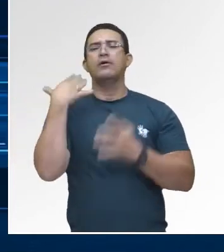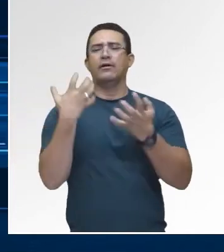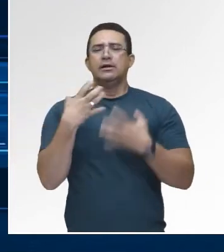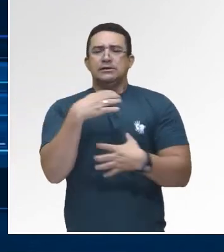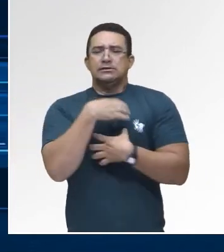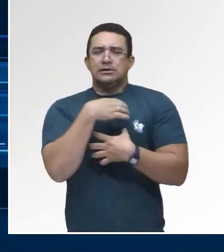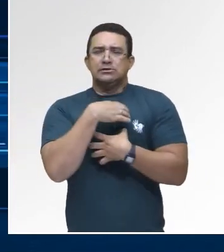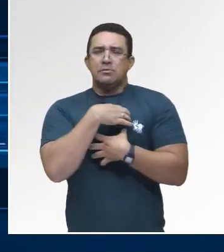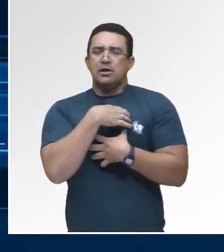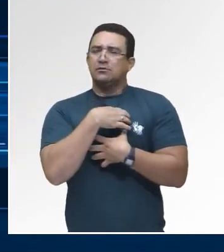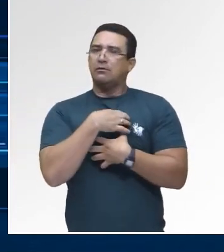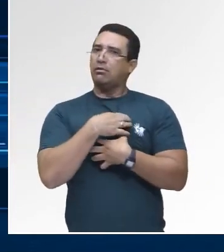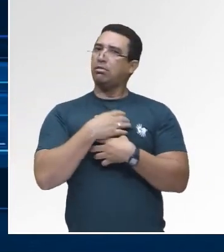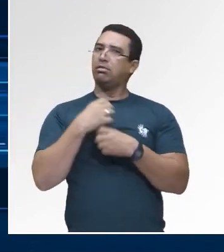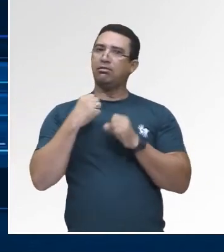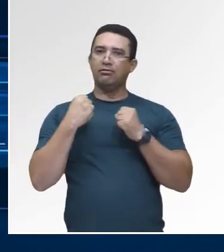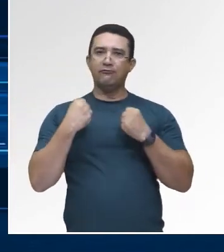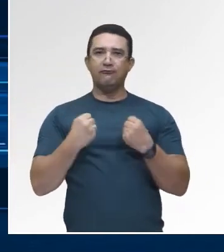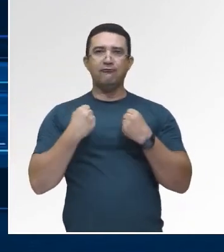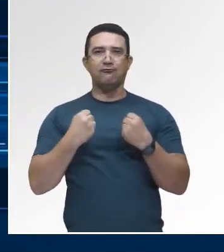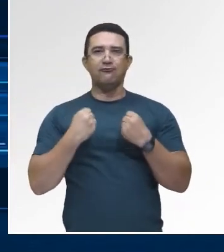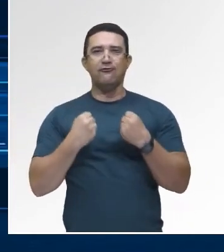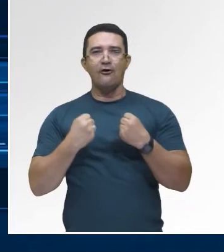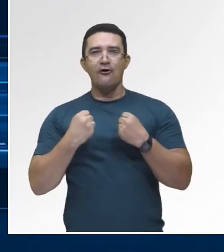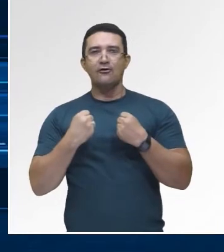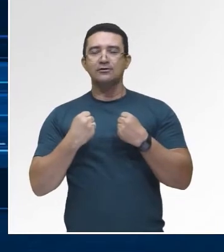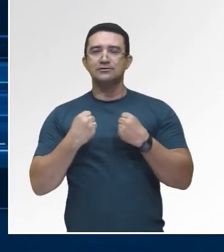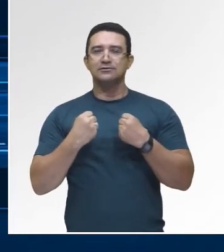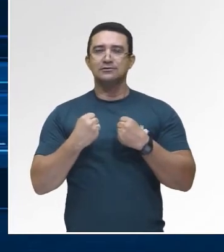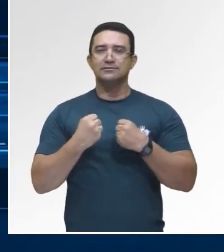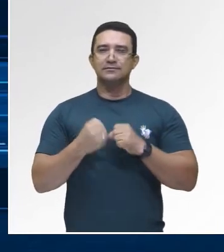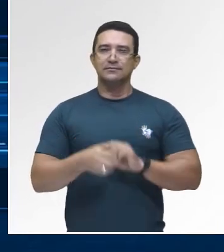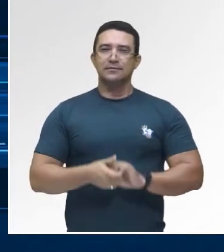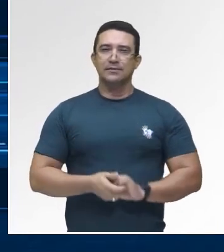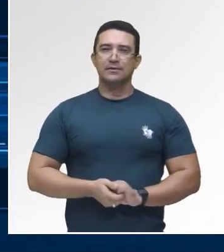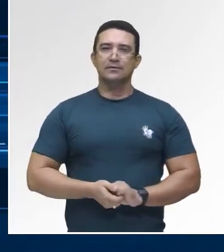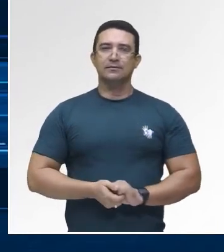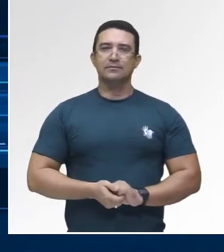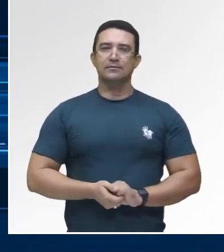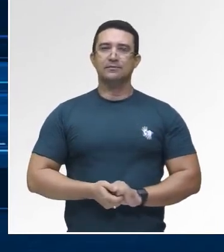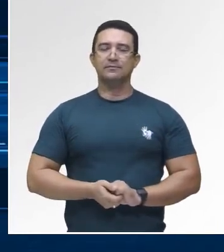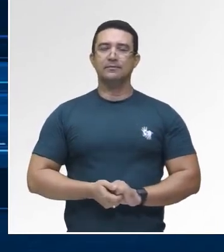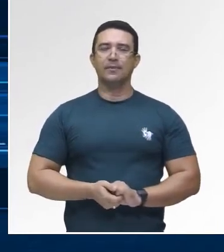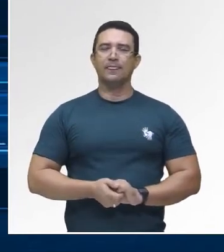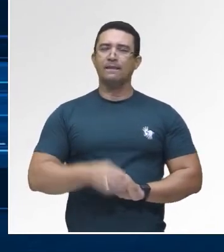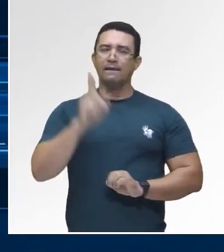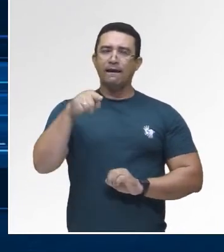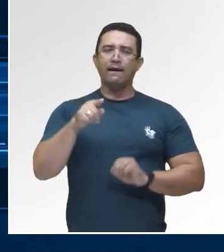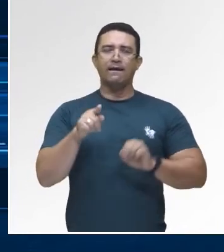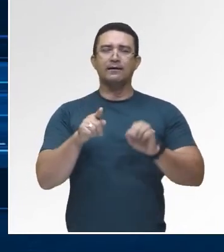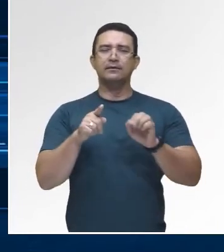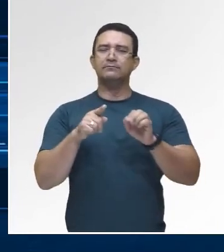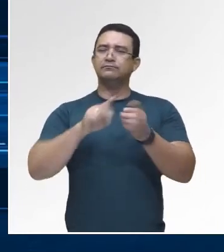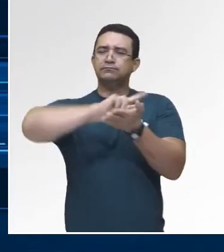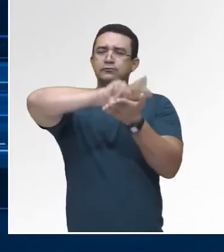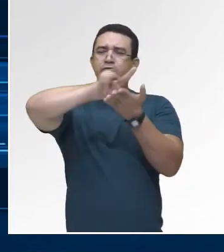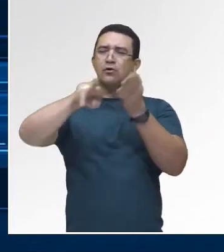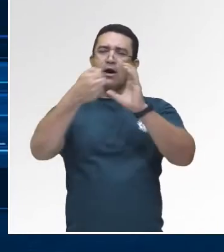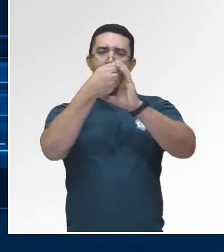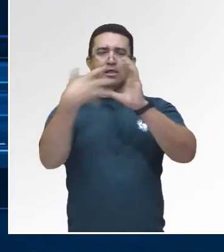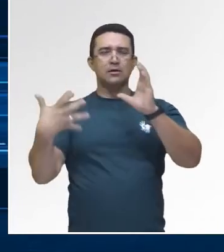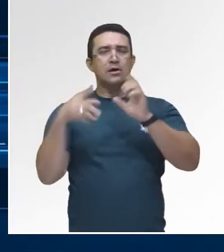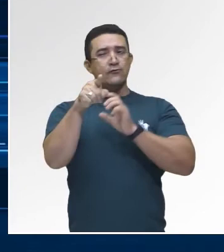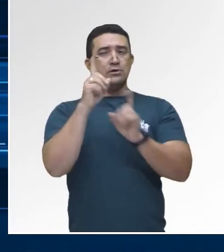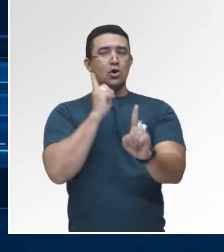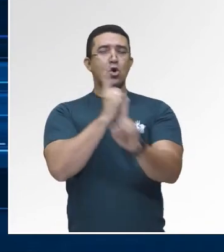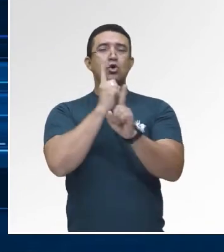sentimento exagerado também, olha só, né, da morte, do escapismo. Muito bem. Então, essas características você vai